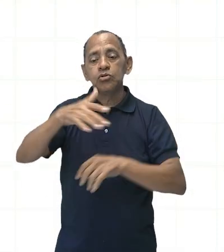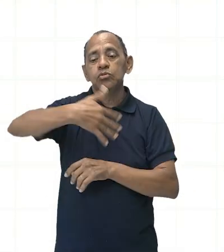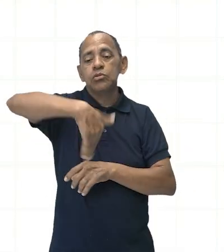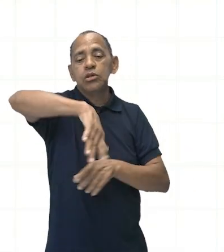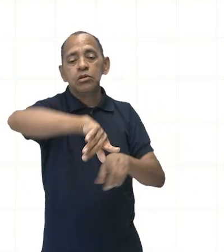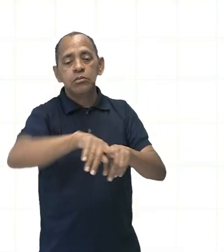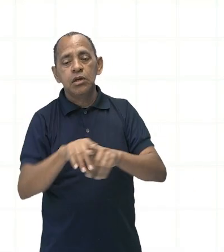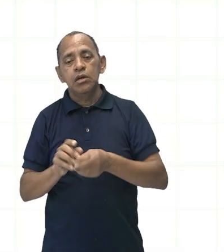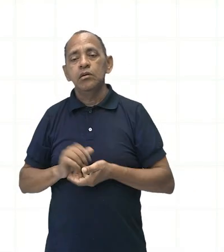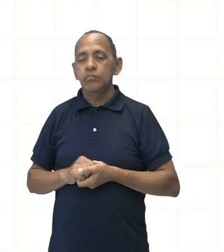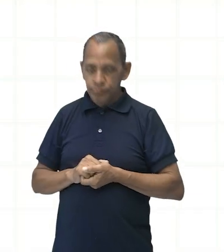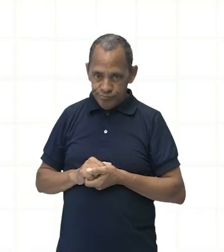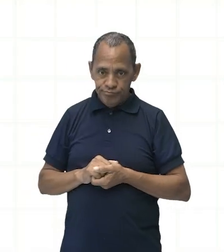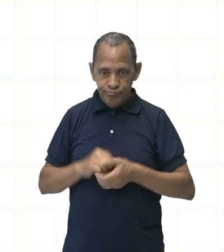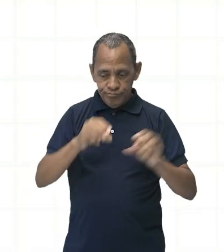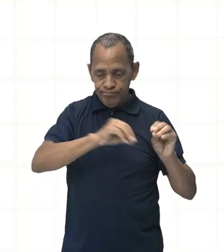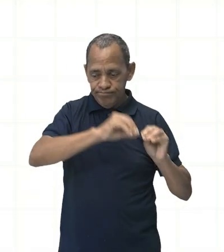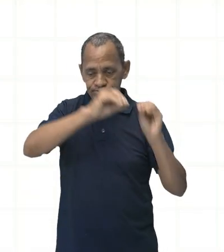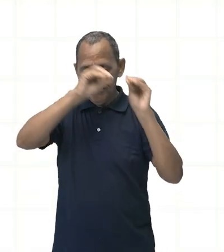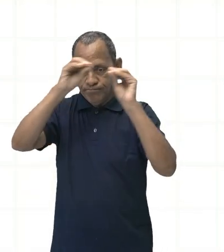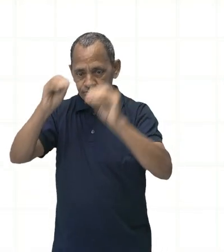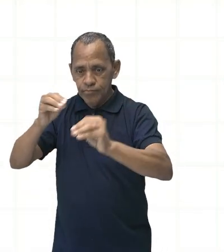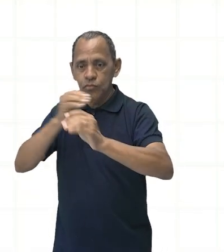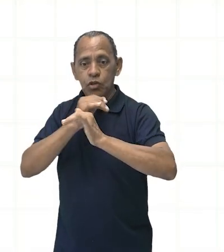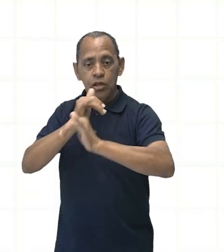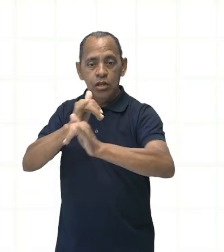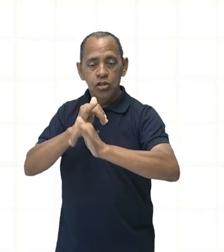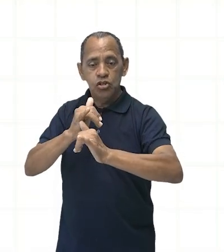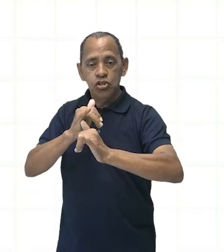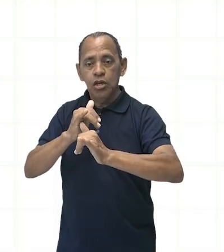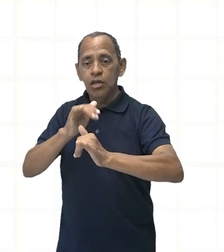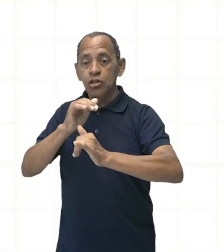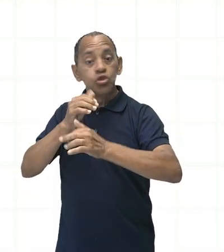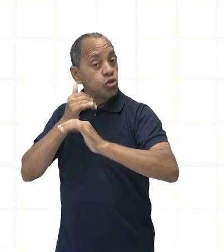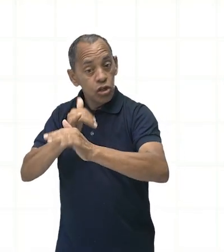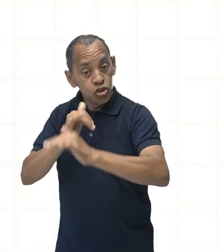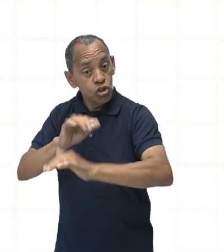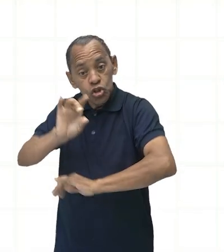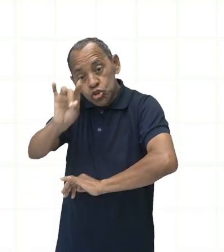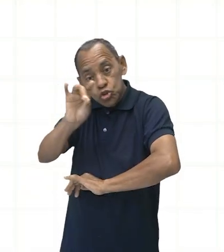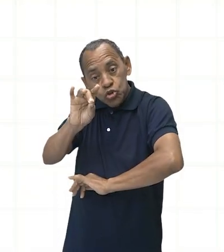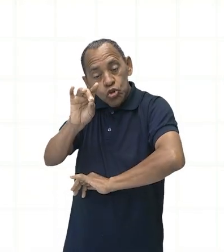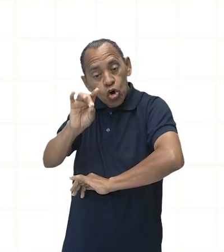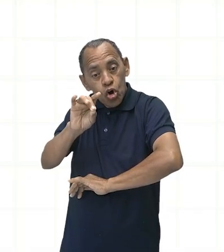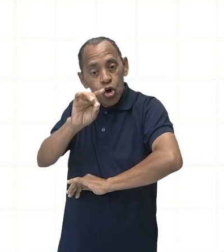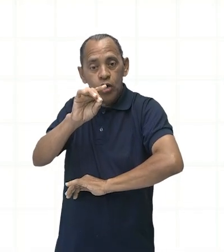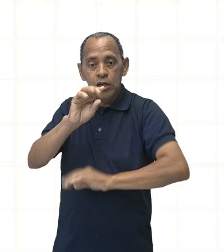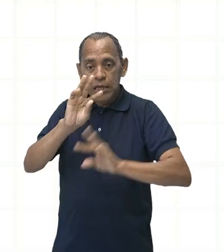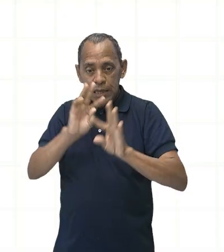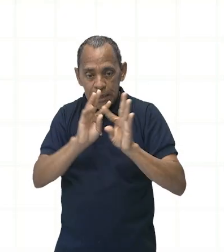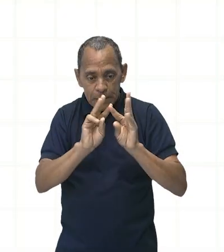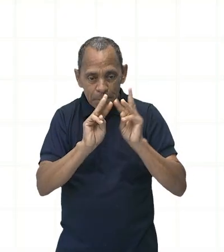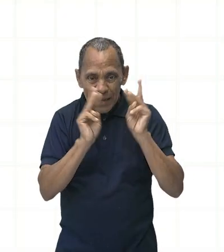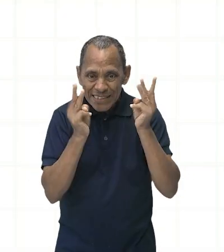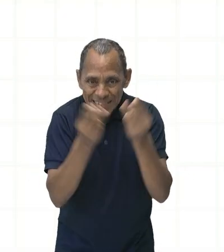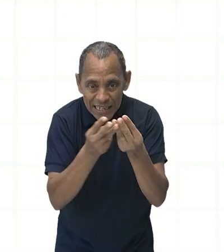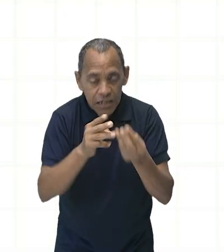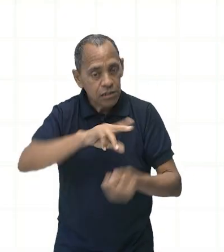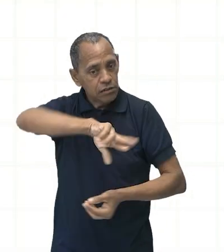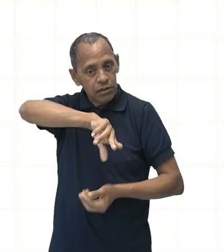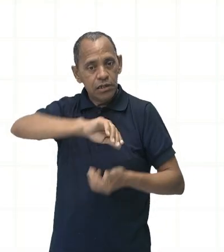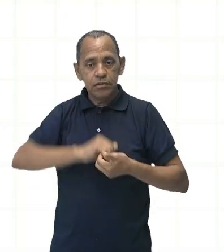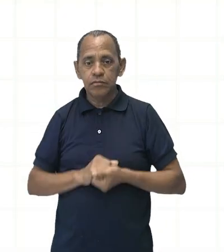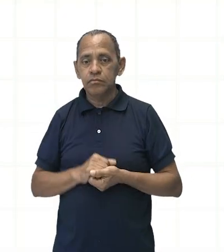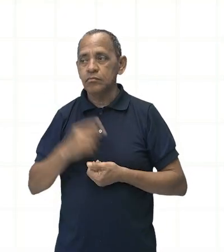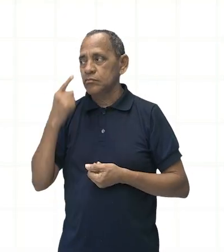transportando energia sem transportar matéria. Na nossa imagem, nós temos algumas características